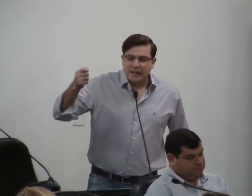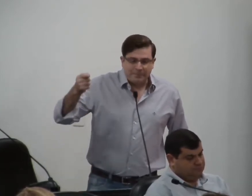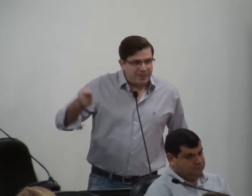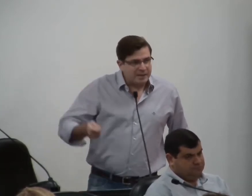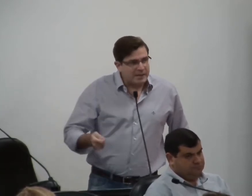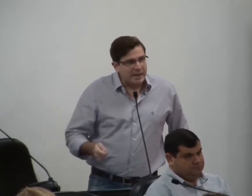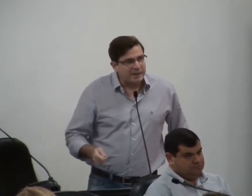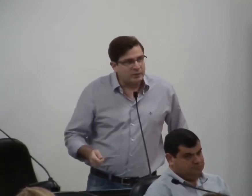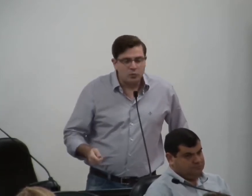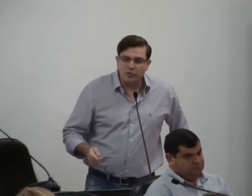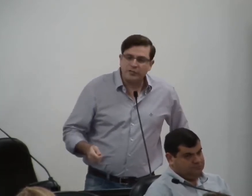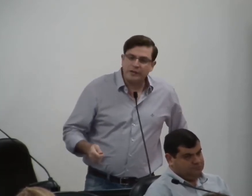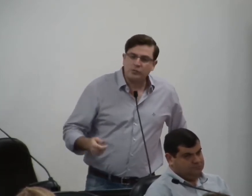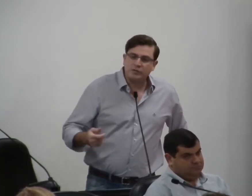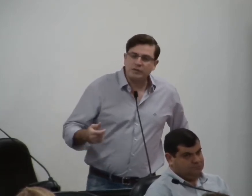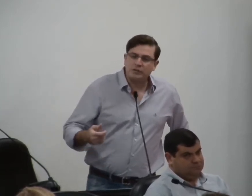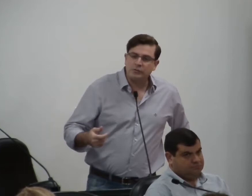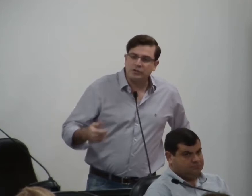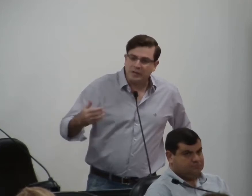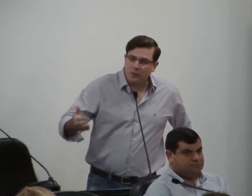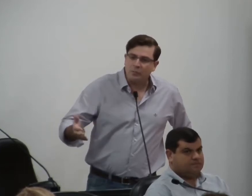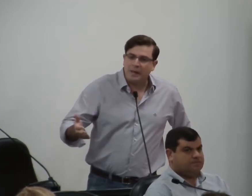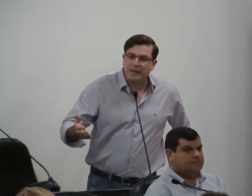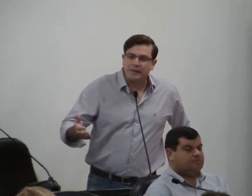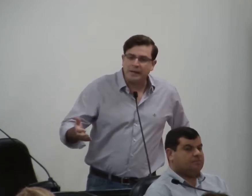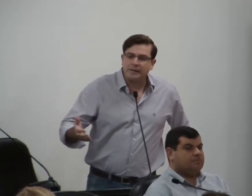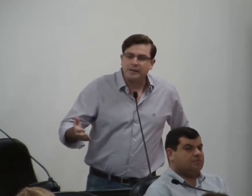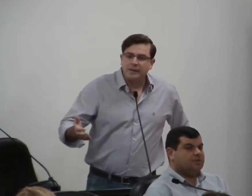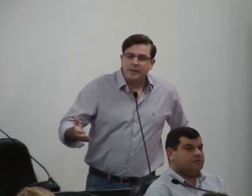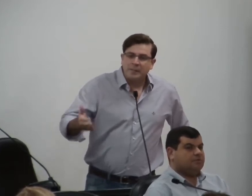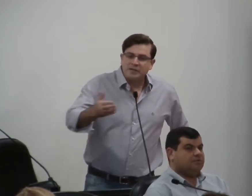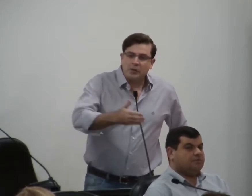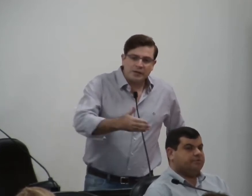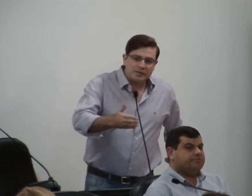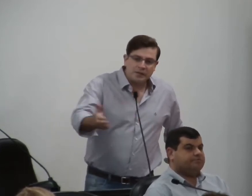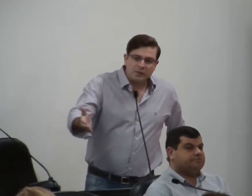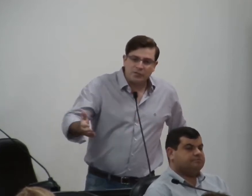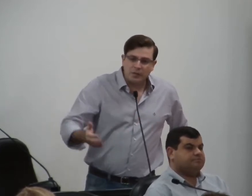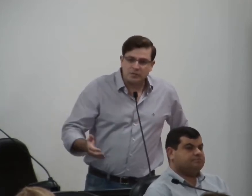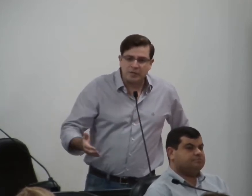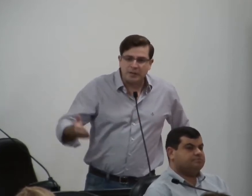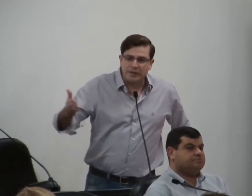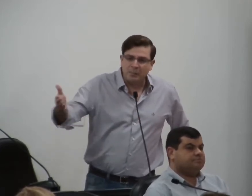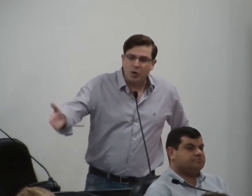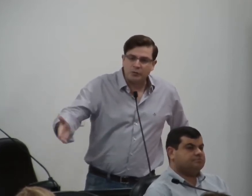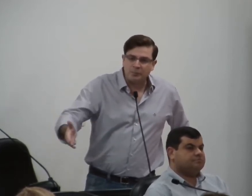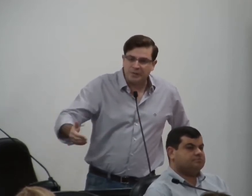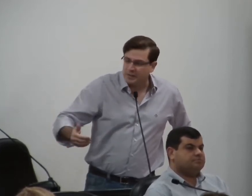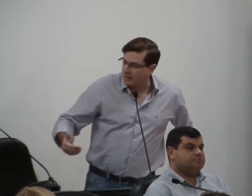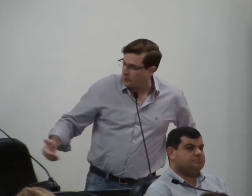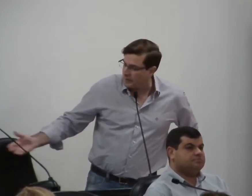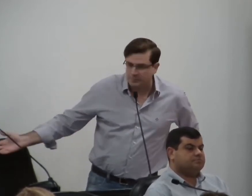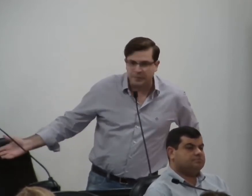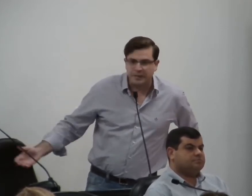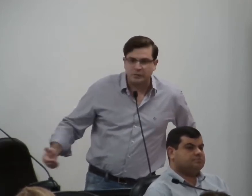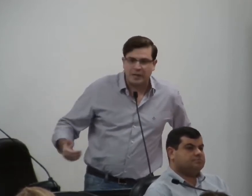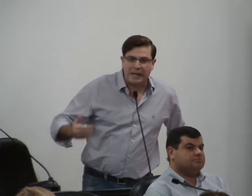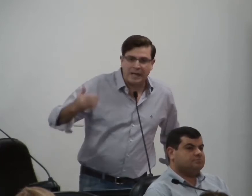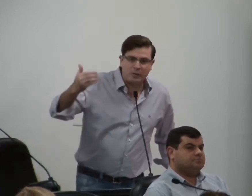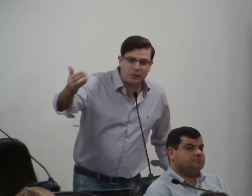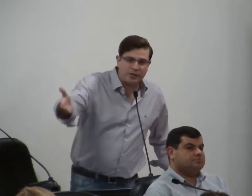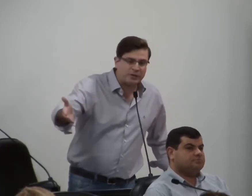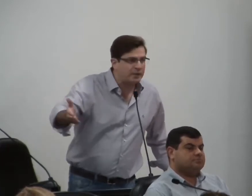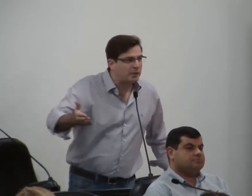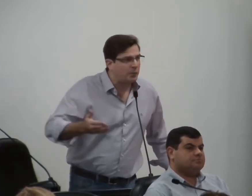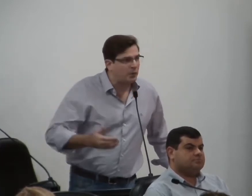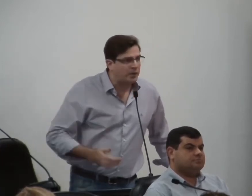desce a pancada no governo no sentido de ter lombada, né? Mas a hora que você anda no final de semana, moto empinando, rampando,